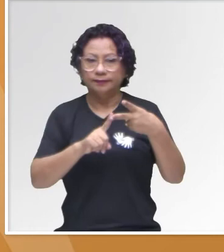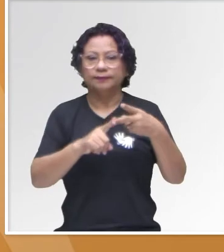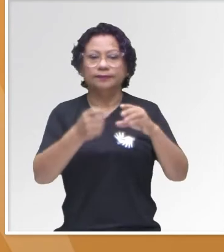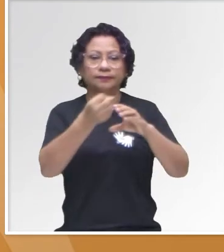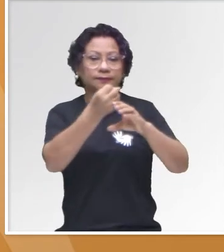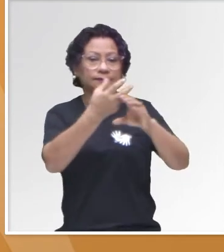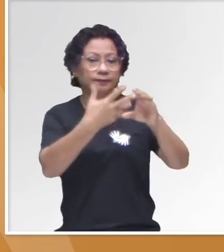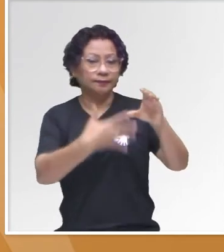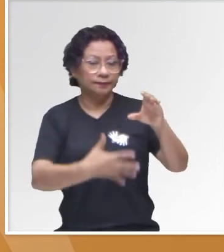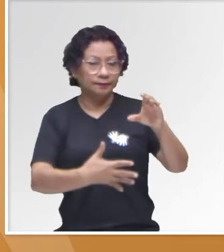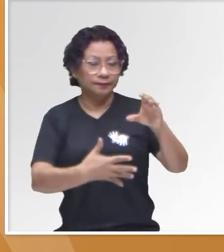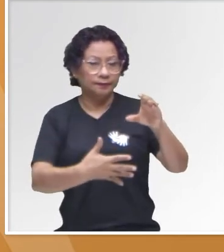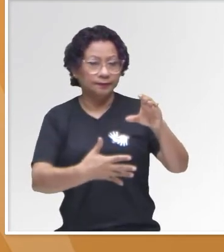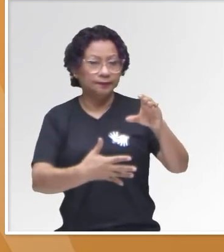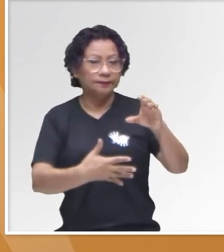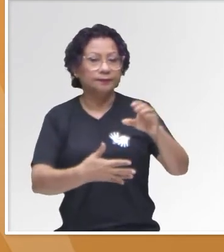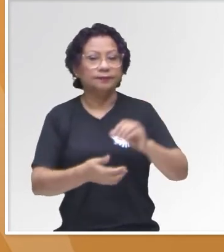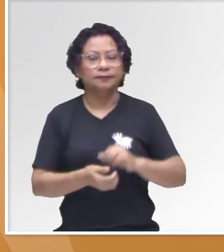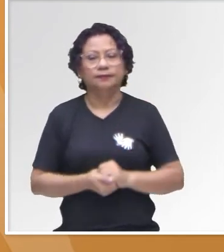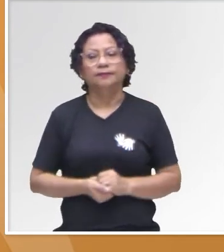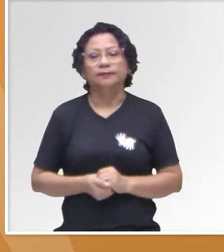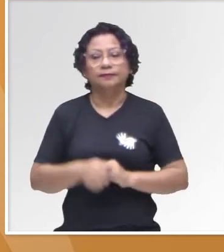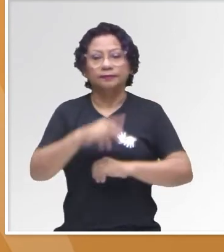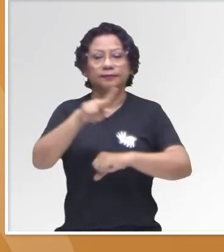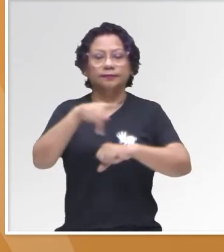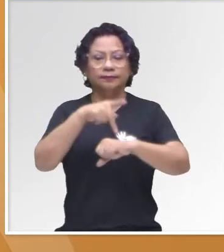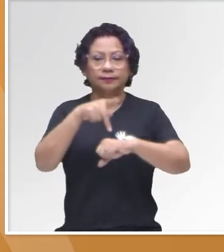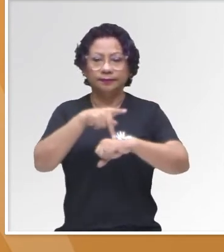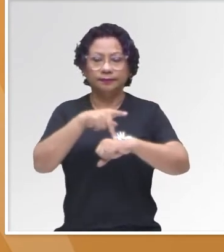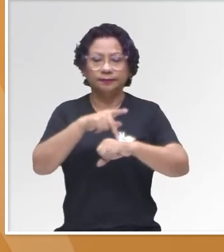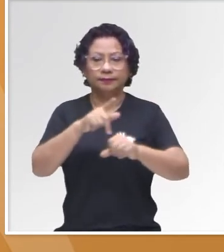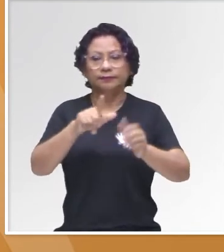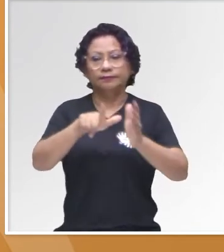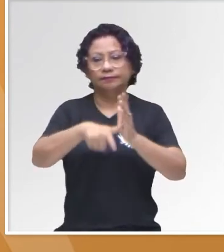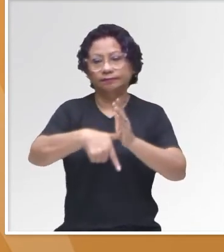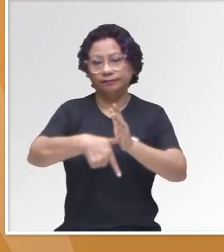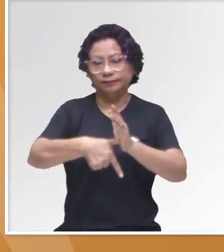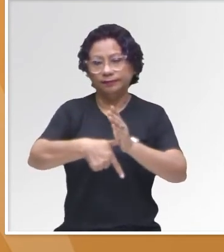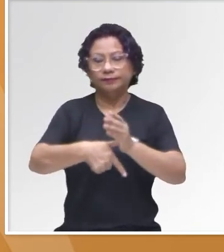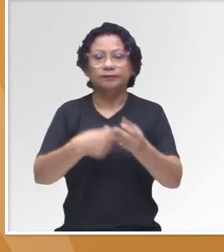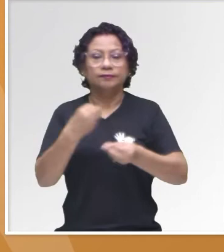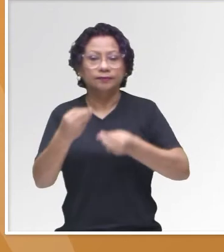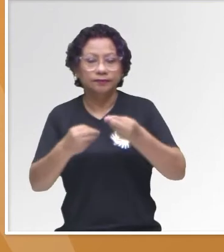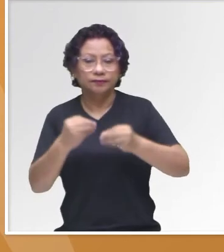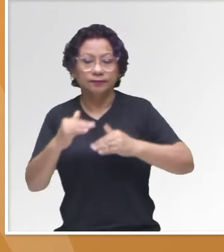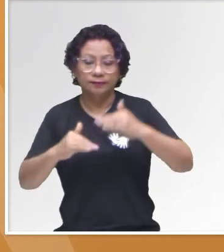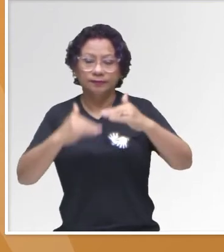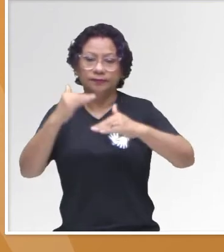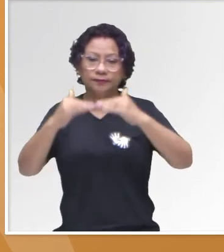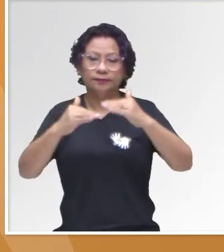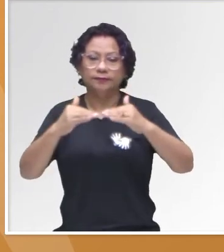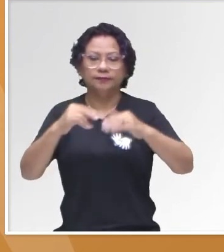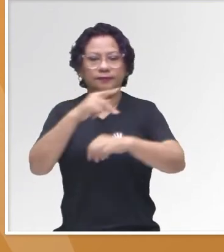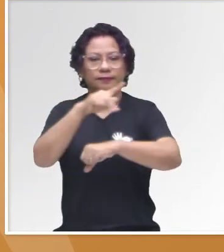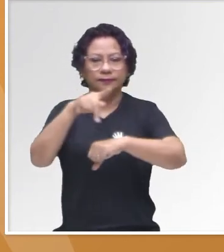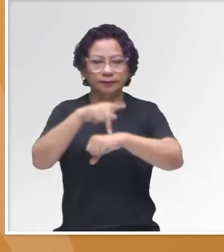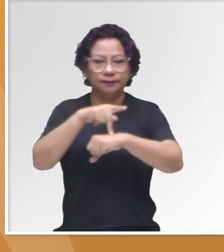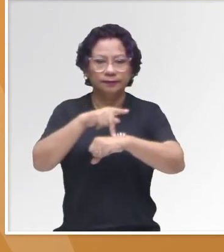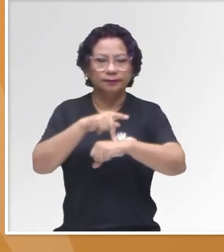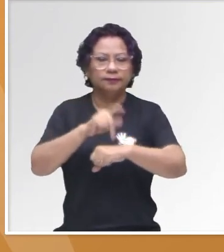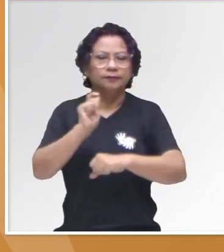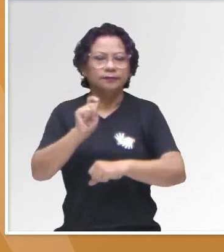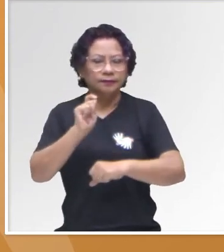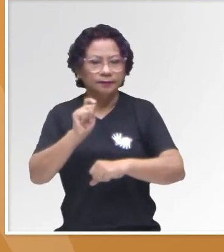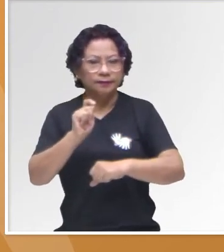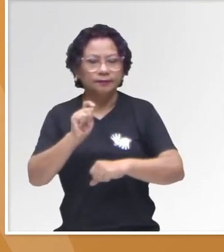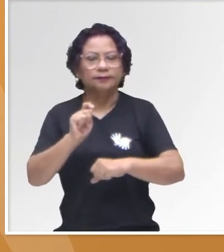país emergente, né? Para a gente observar o nível de desenvolvimento de um país, que é a diminuição da